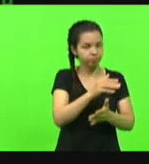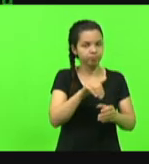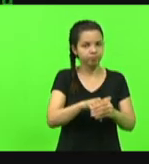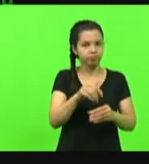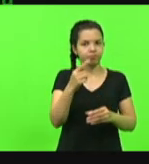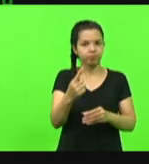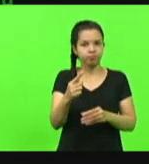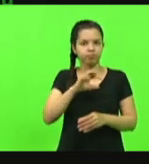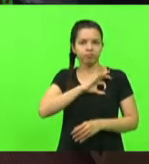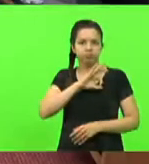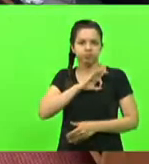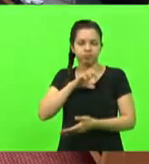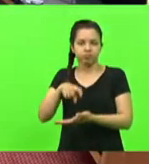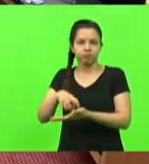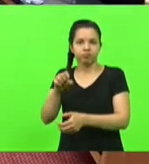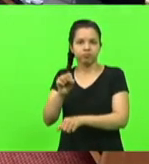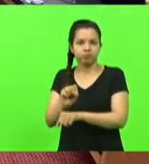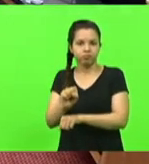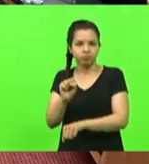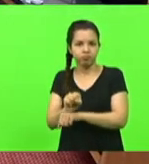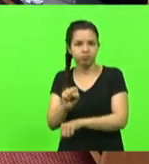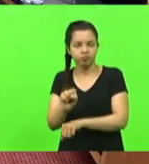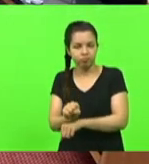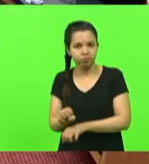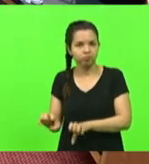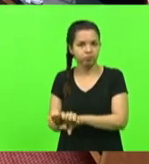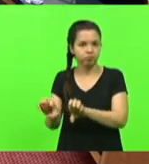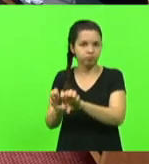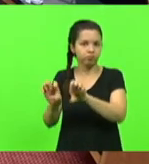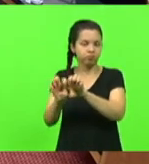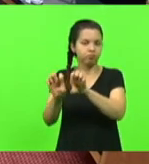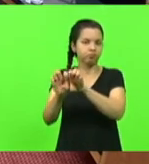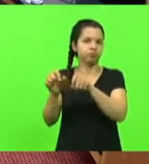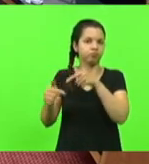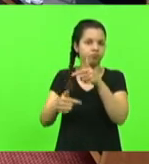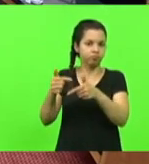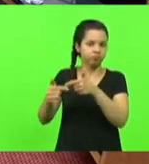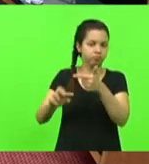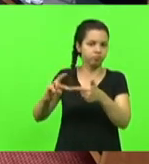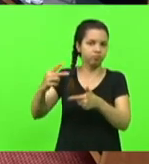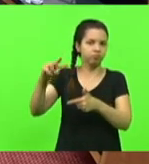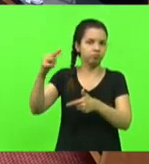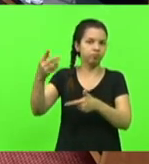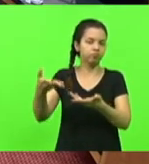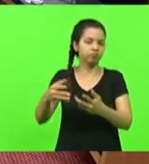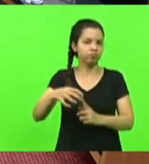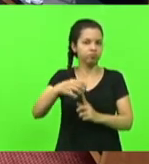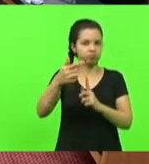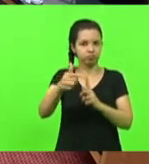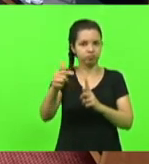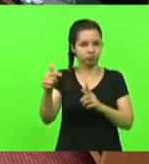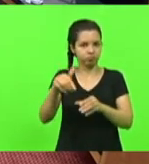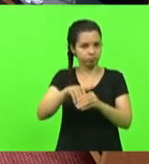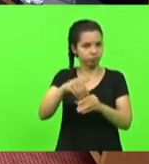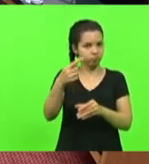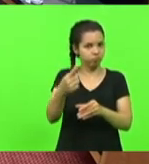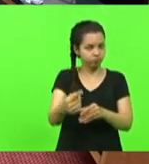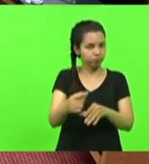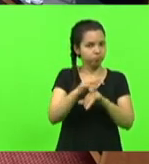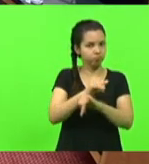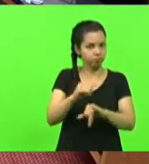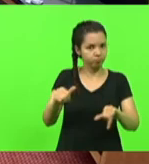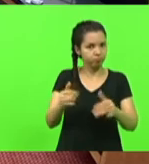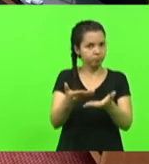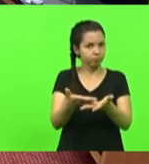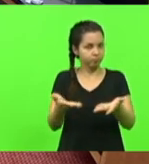aguardando que estrutura a carreira deles. Agora não tem mais destaque, é voto 1. E faço um chamamento para